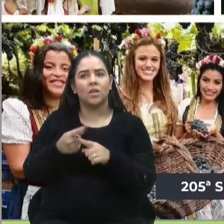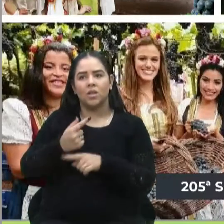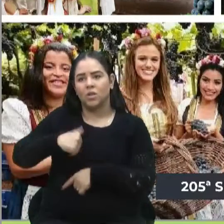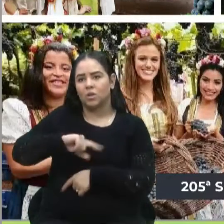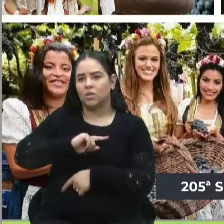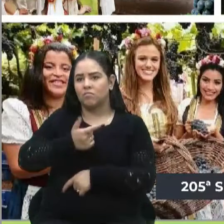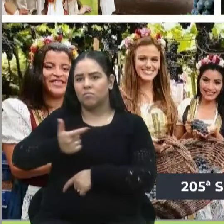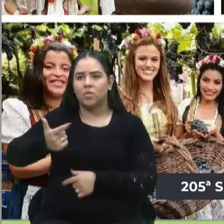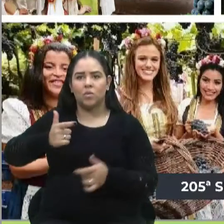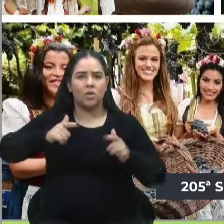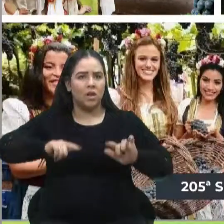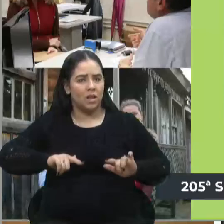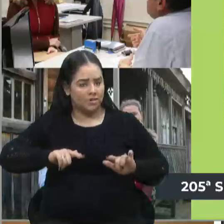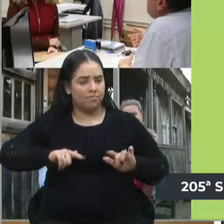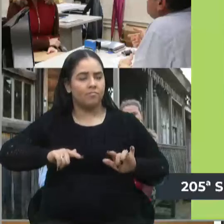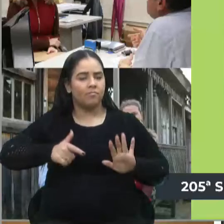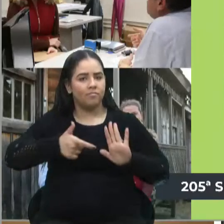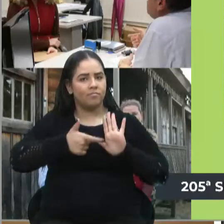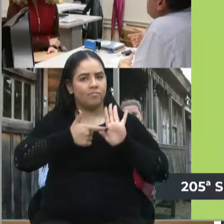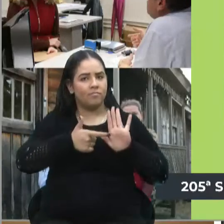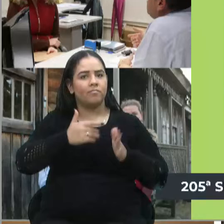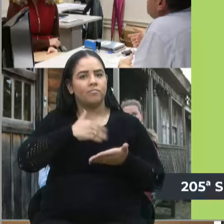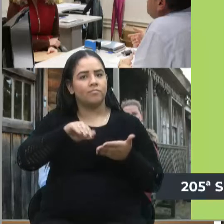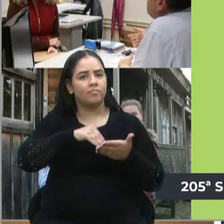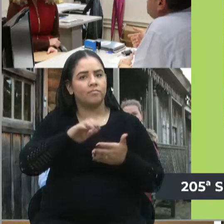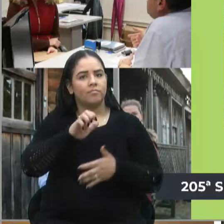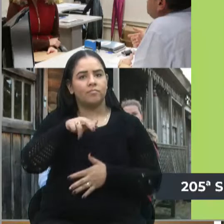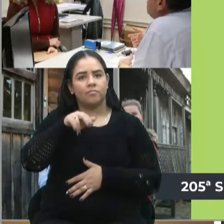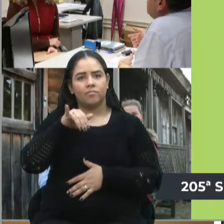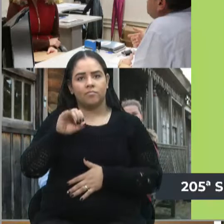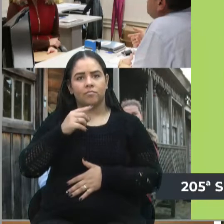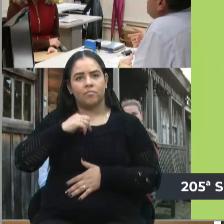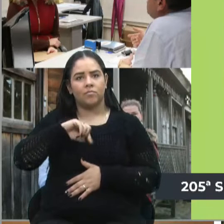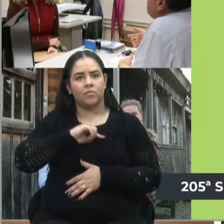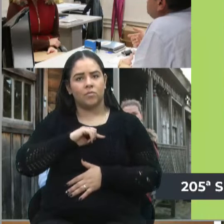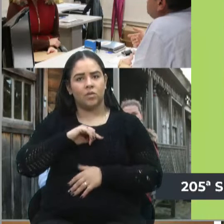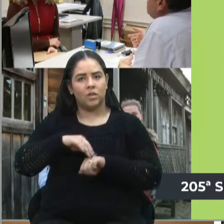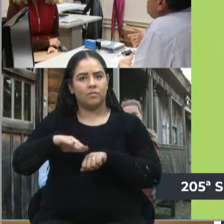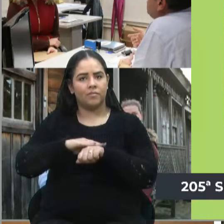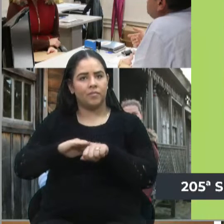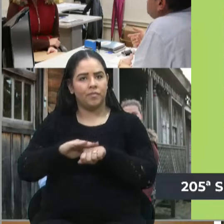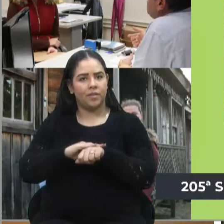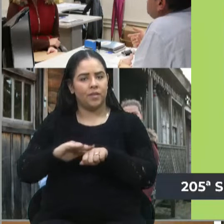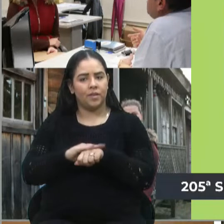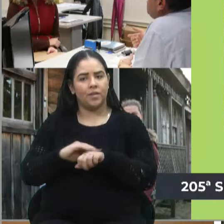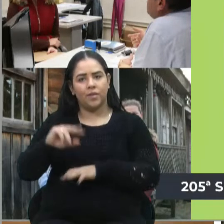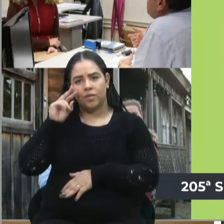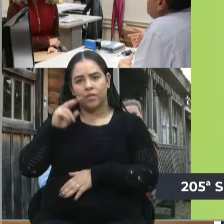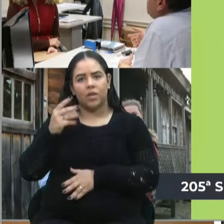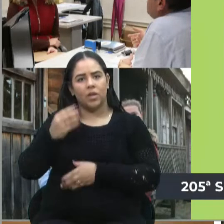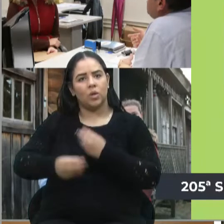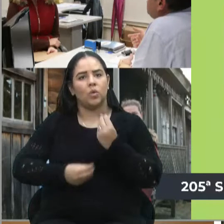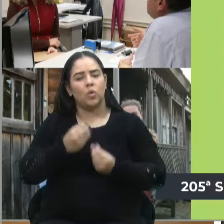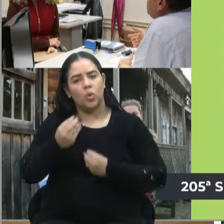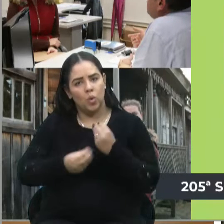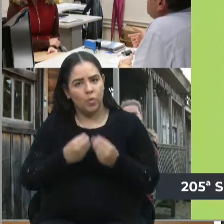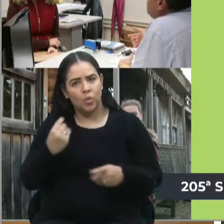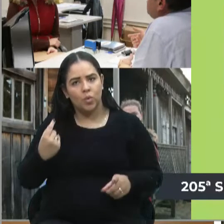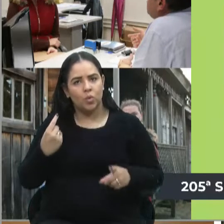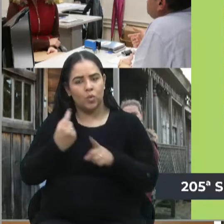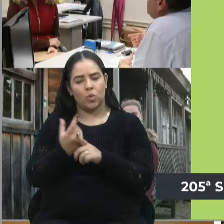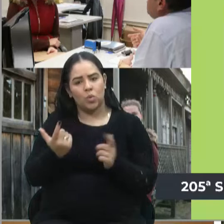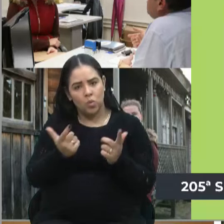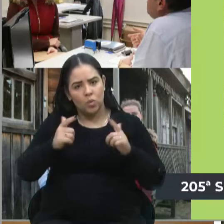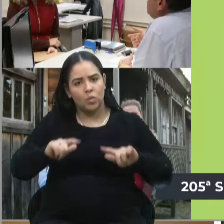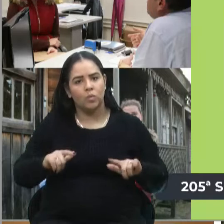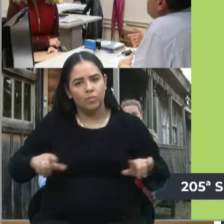desses. Então, eu levei ao secretário Enio, nós estamos fazendo conversas para verificar de que forma, né, encontrar um local.